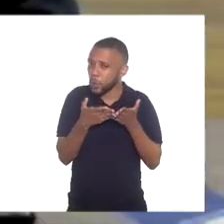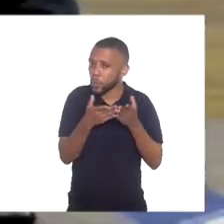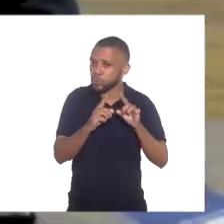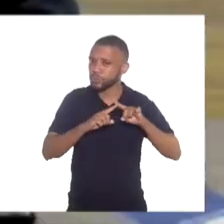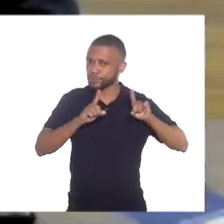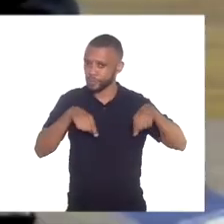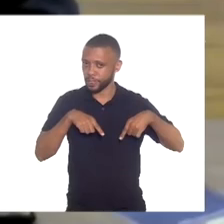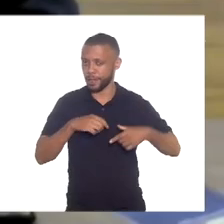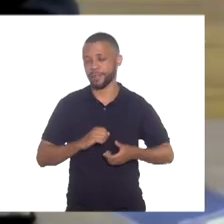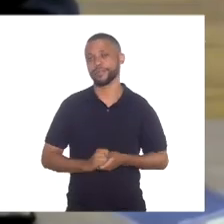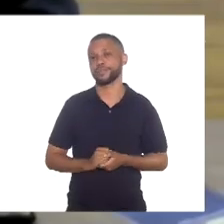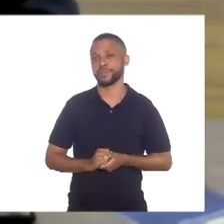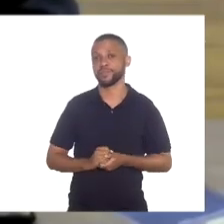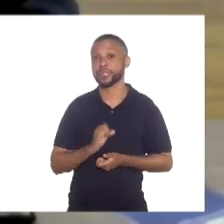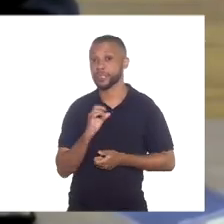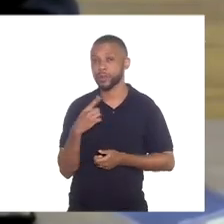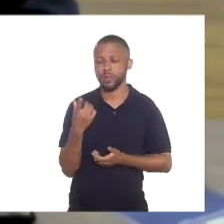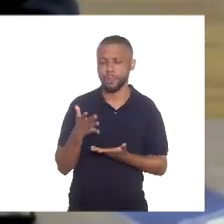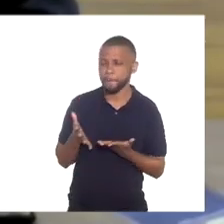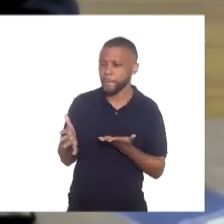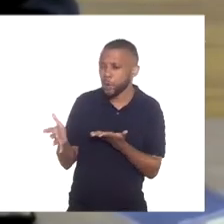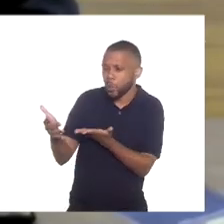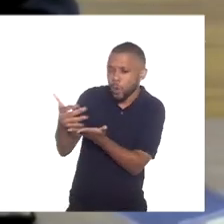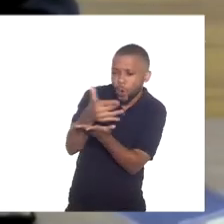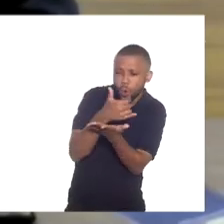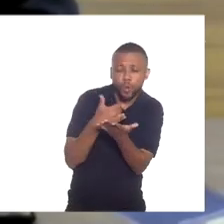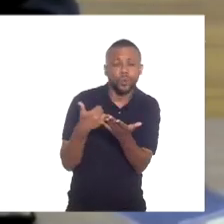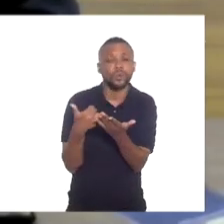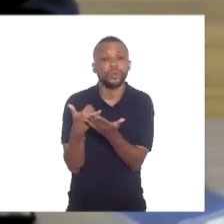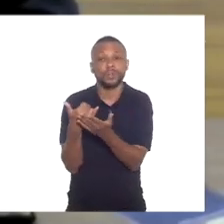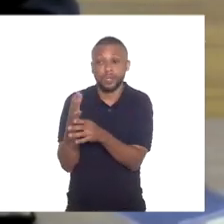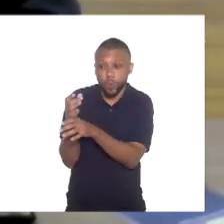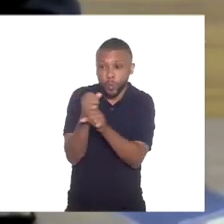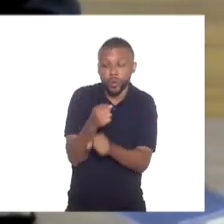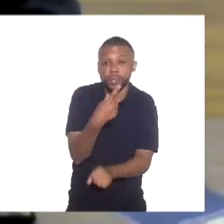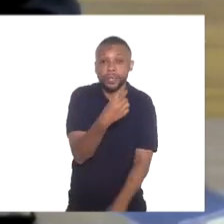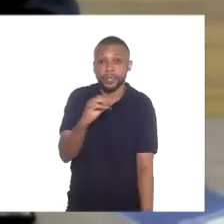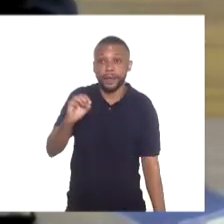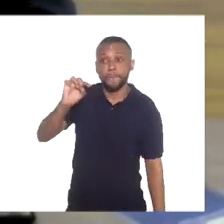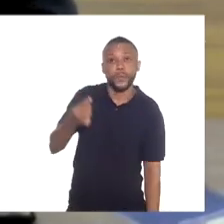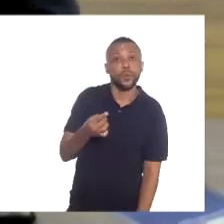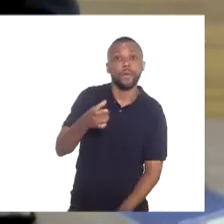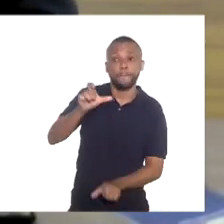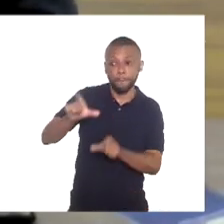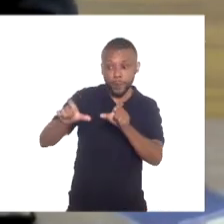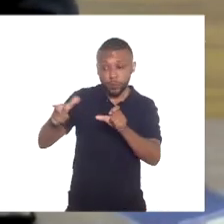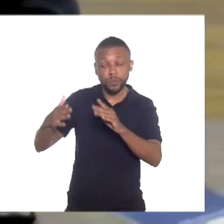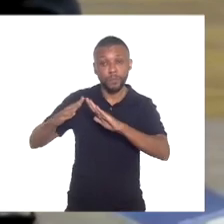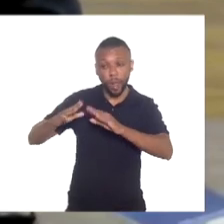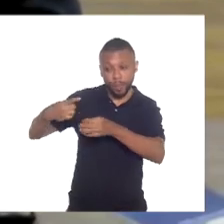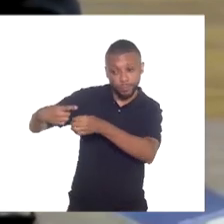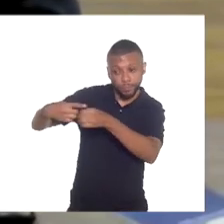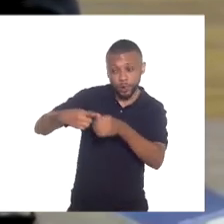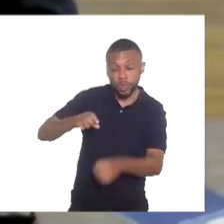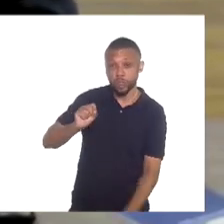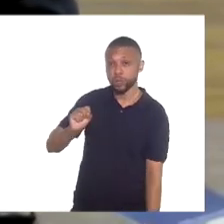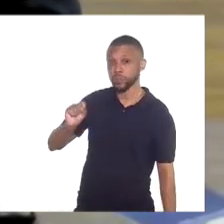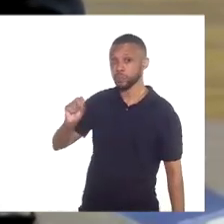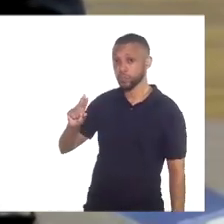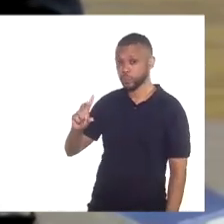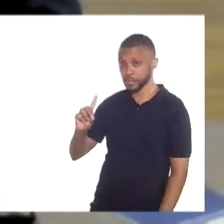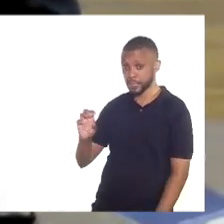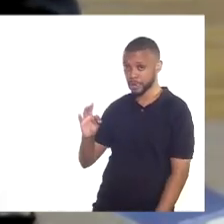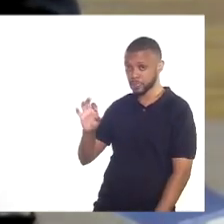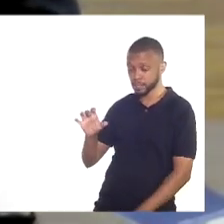nós pegarmos todas as cidades de mais de 100 mil habitantes do Sul-Sudeste, cidades do Sul-Sudeste com mais de 100 mil habitantes, são cerca